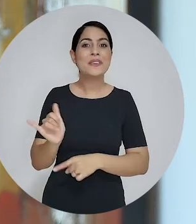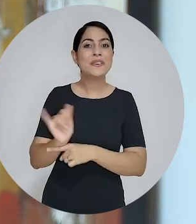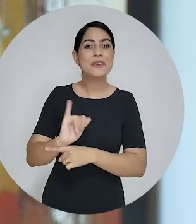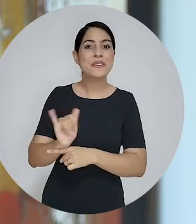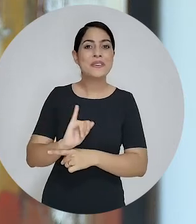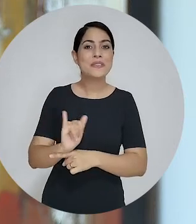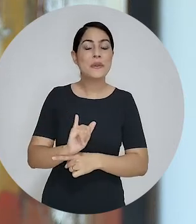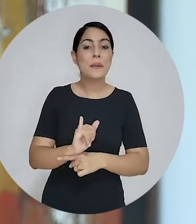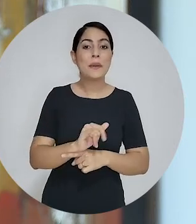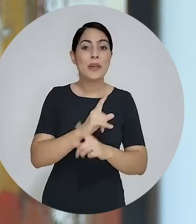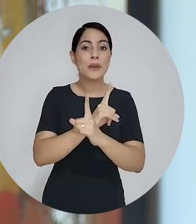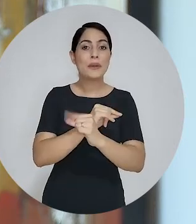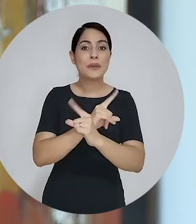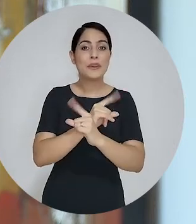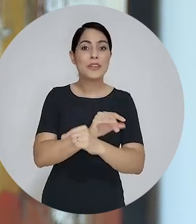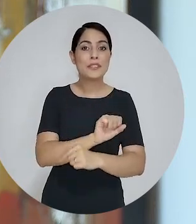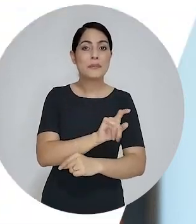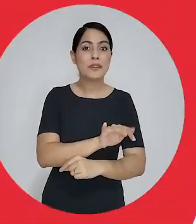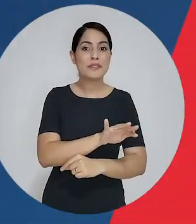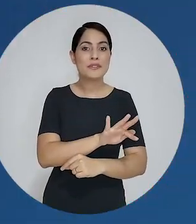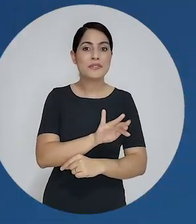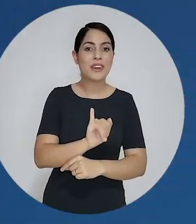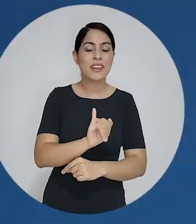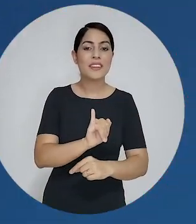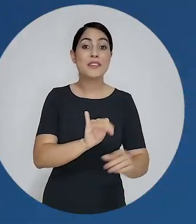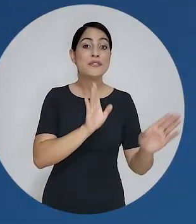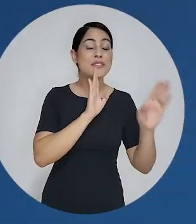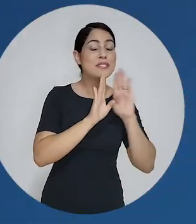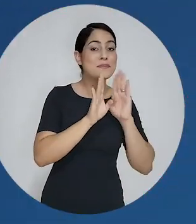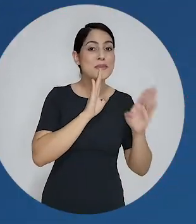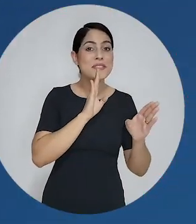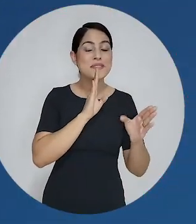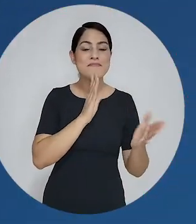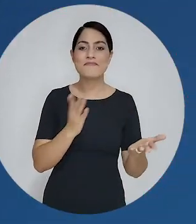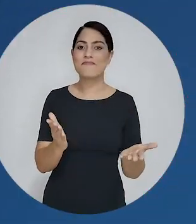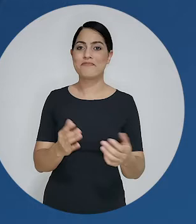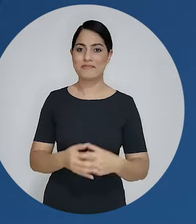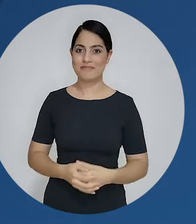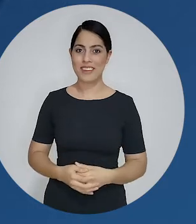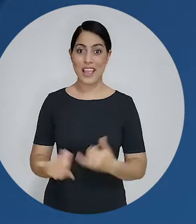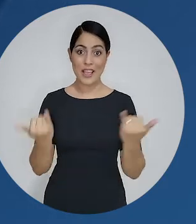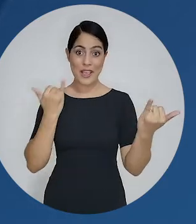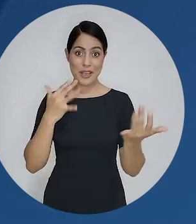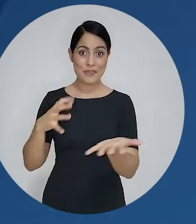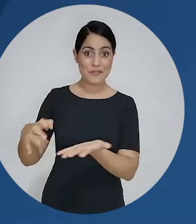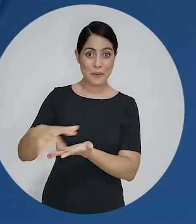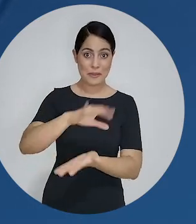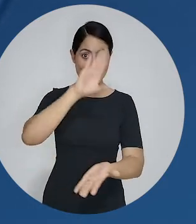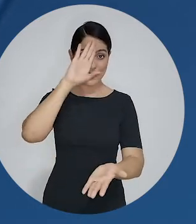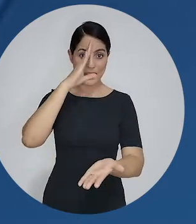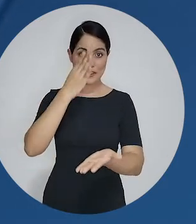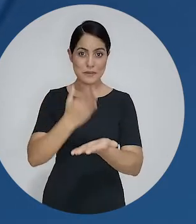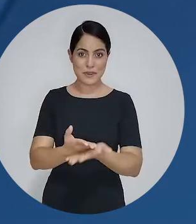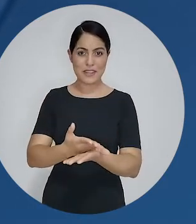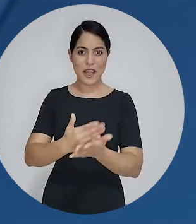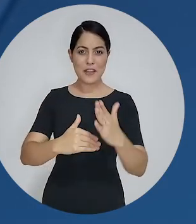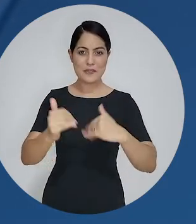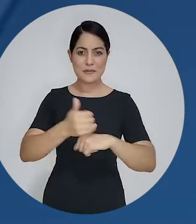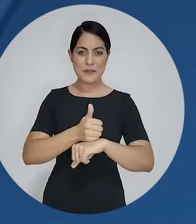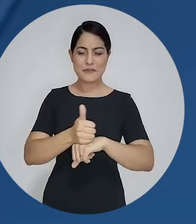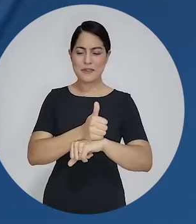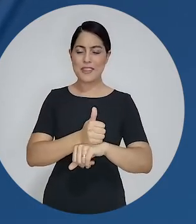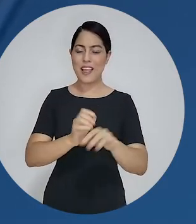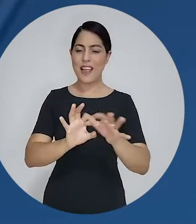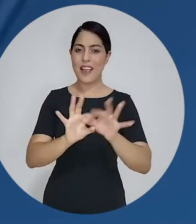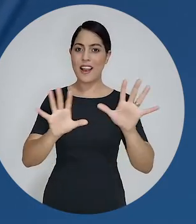Twitter, Spotify e Facebook. Interação, credibilidade, profissionalismo e muita informação, você